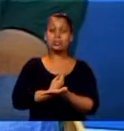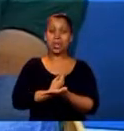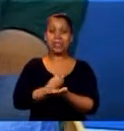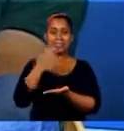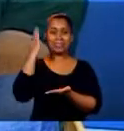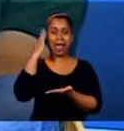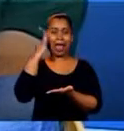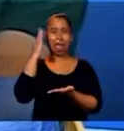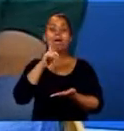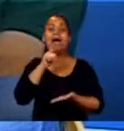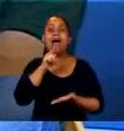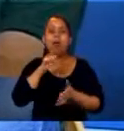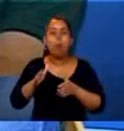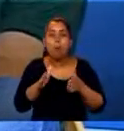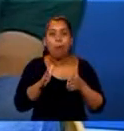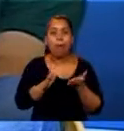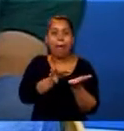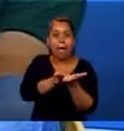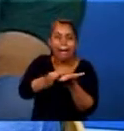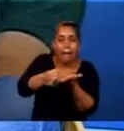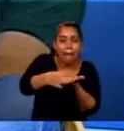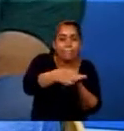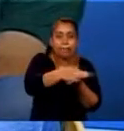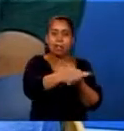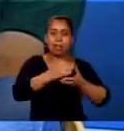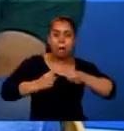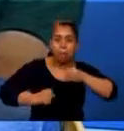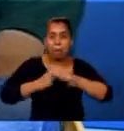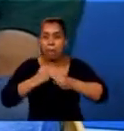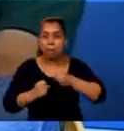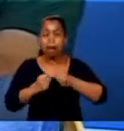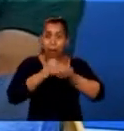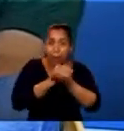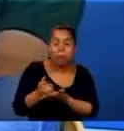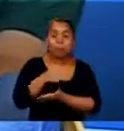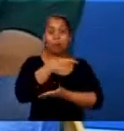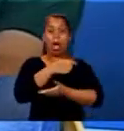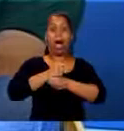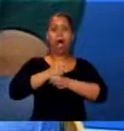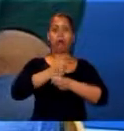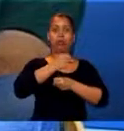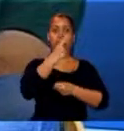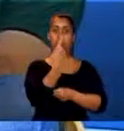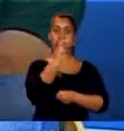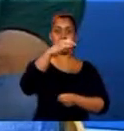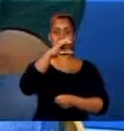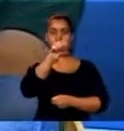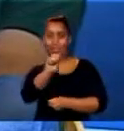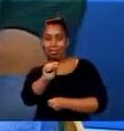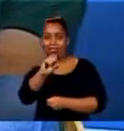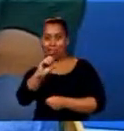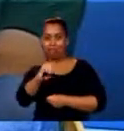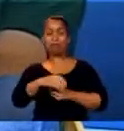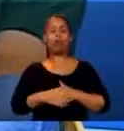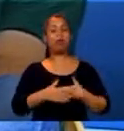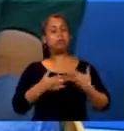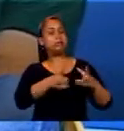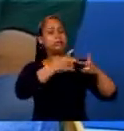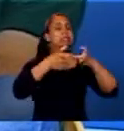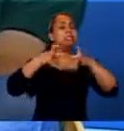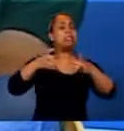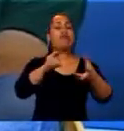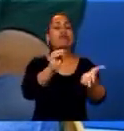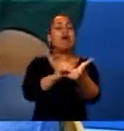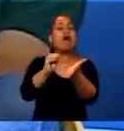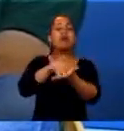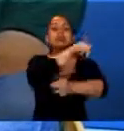represa municipal, né, nessa década de 80, e percebendo que pouca vegetação na